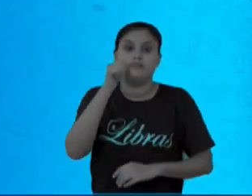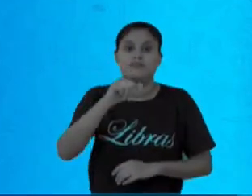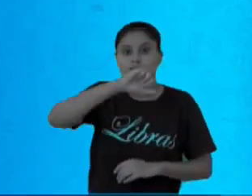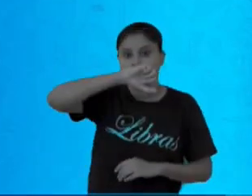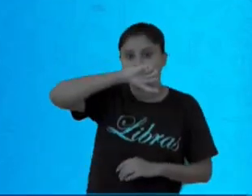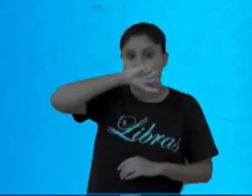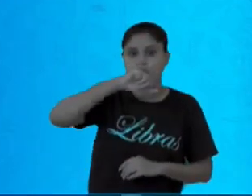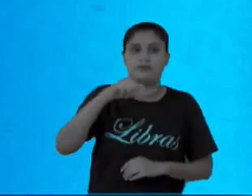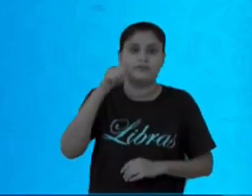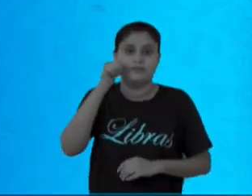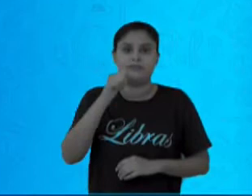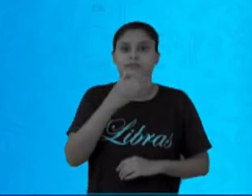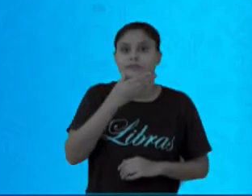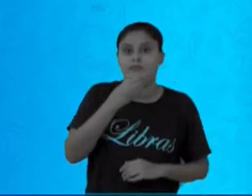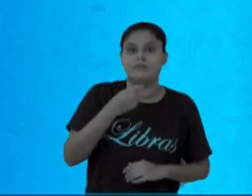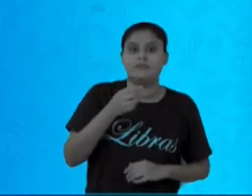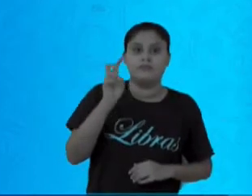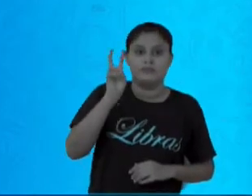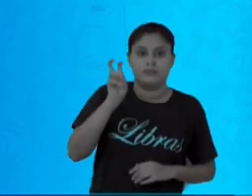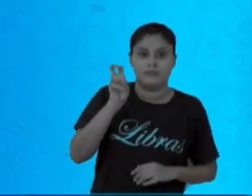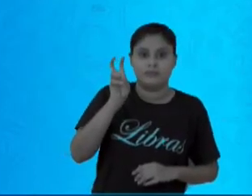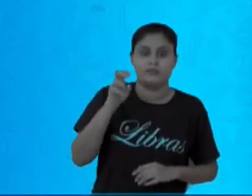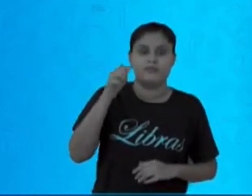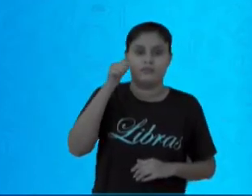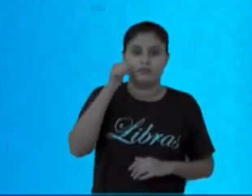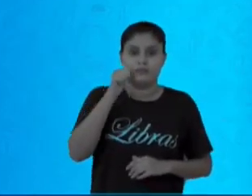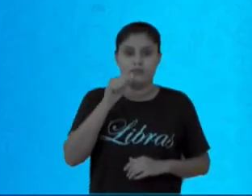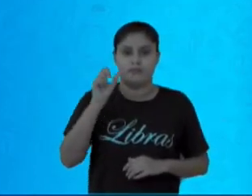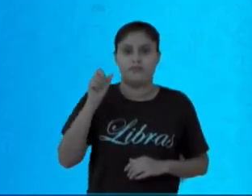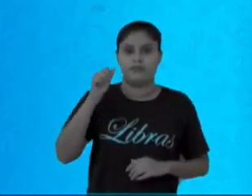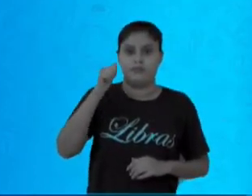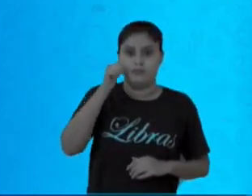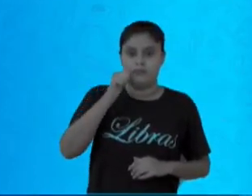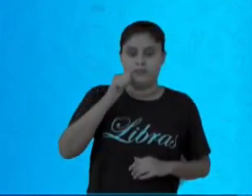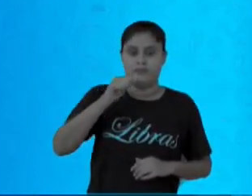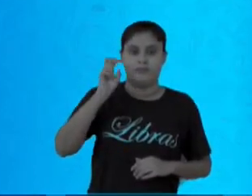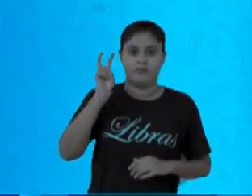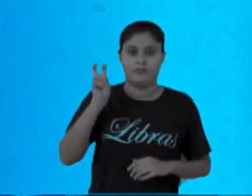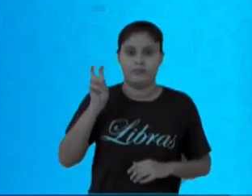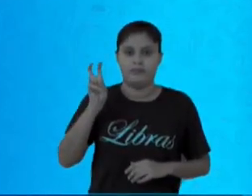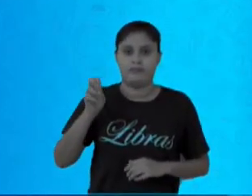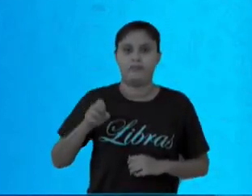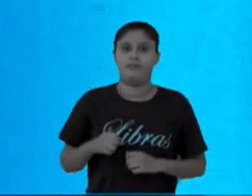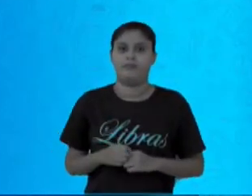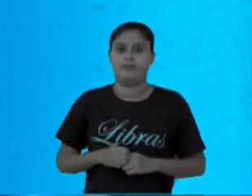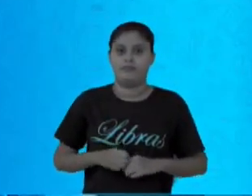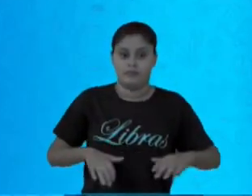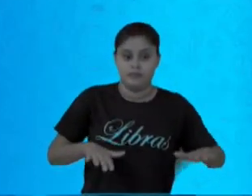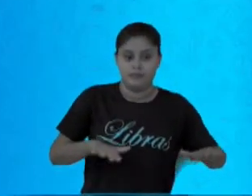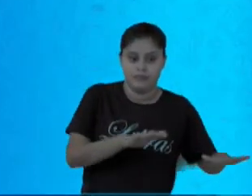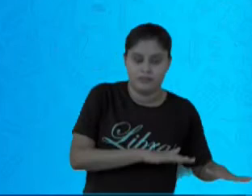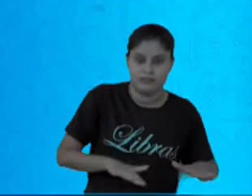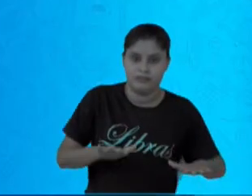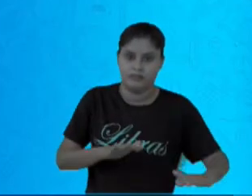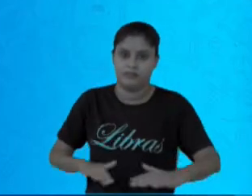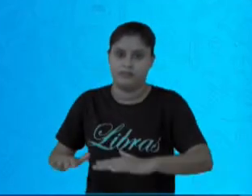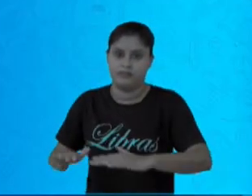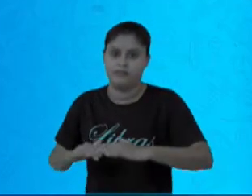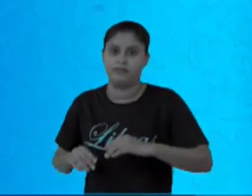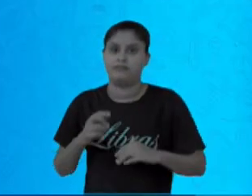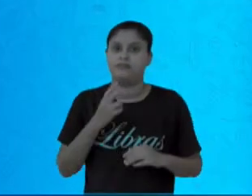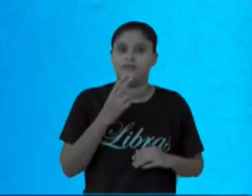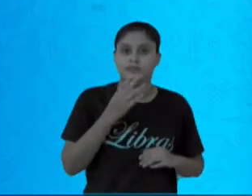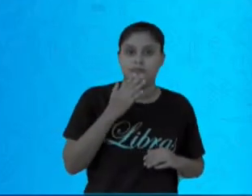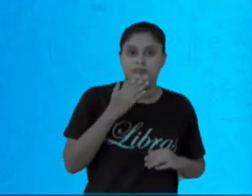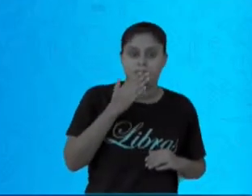mãe, avó, irmãos, primos cultiva aquela terra, seja na agricultura, com o cultivo de alimentos, seja com